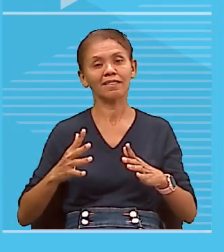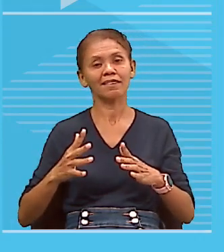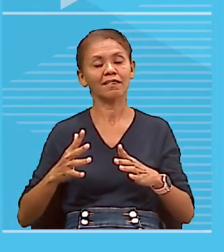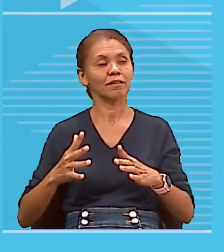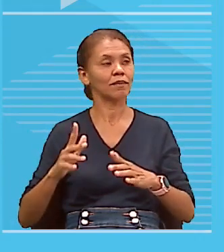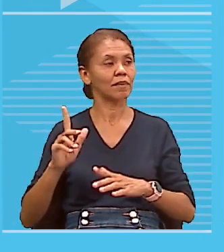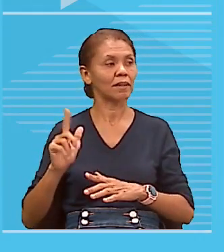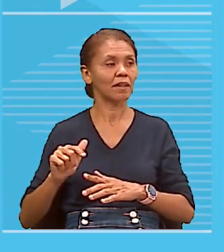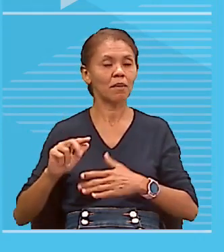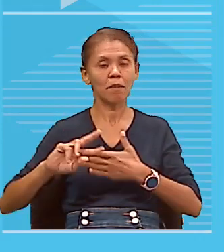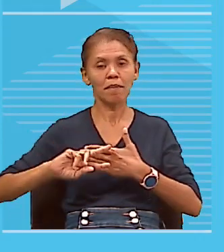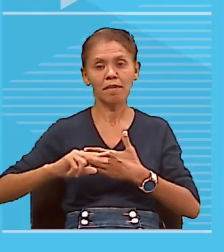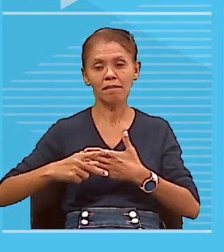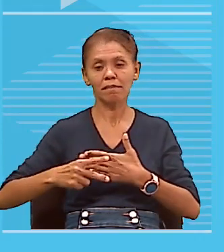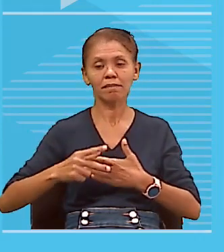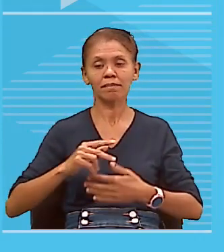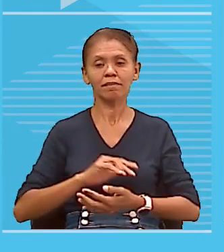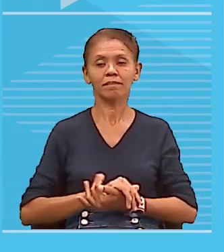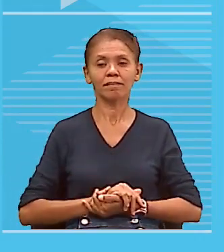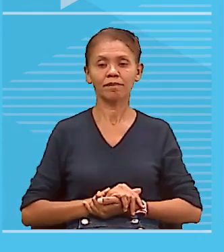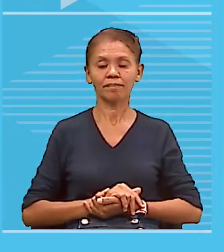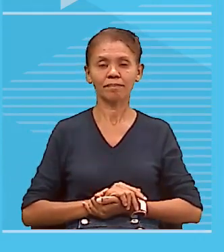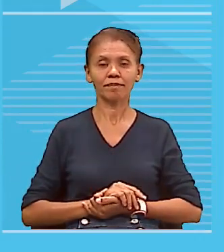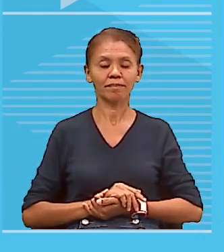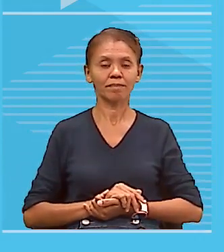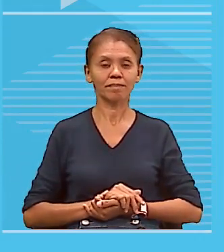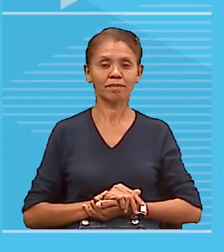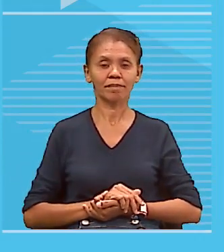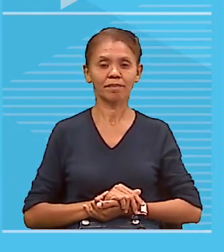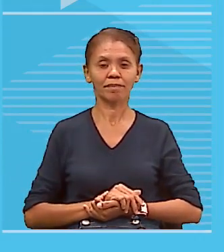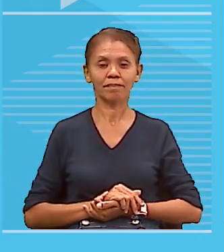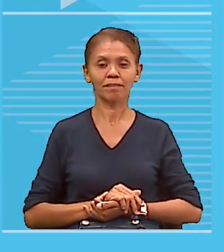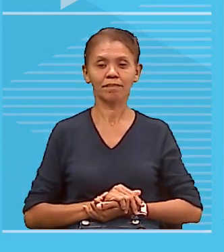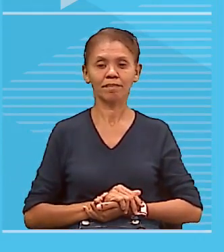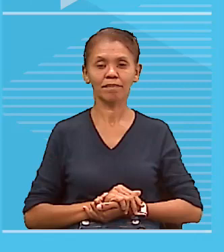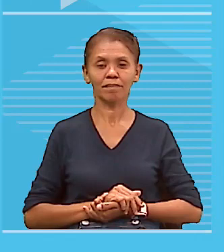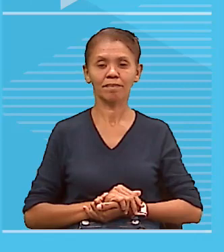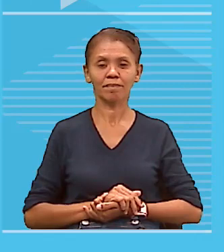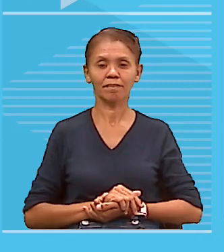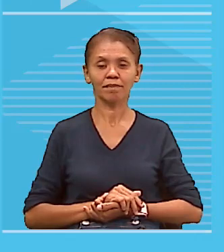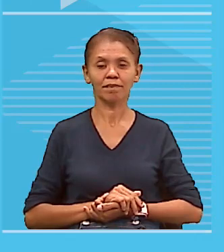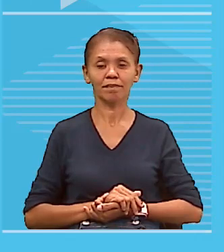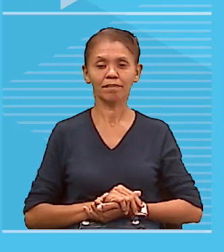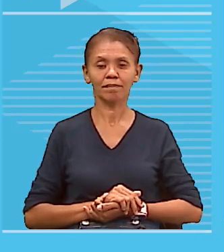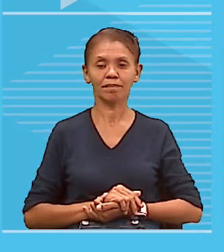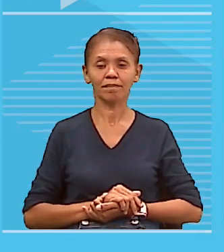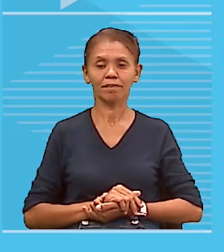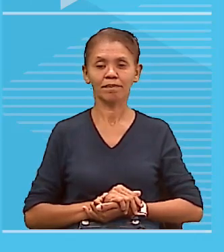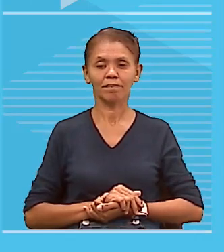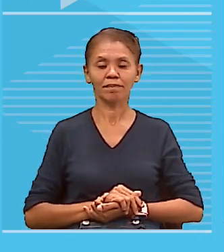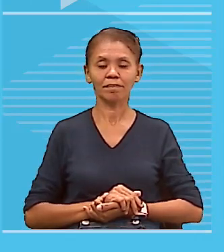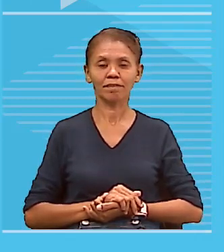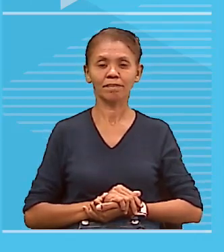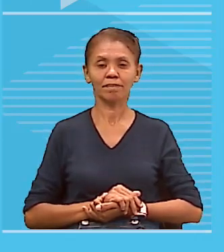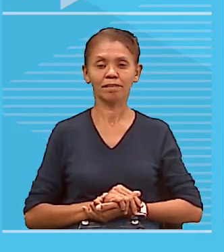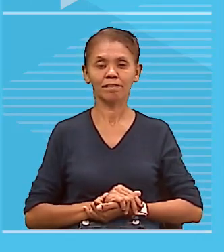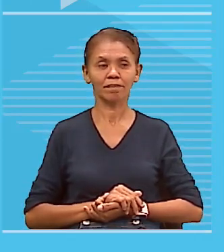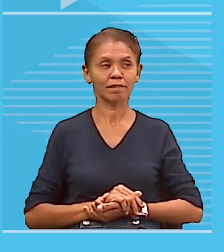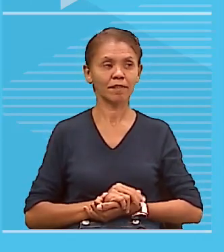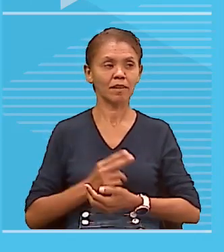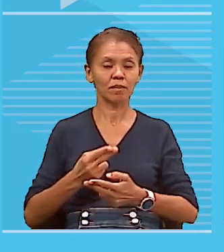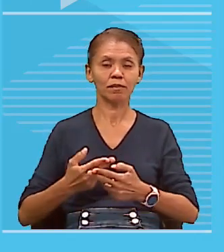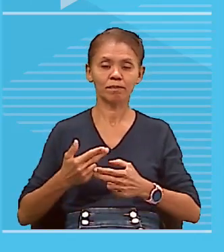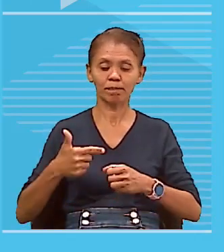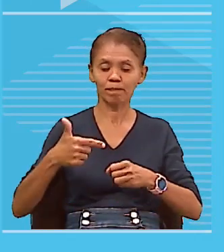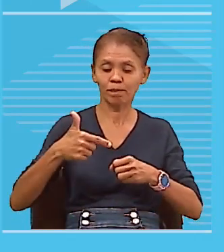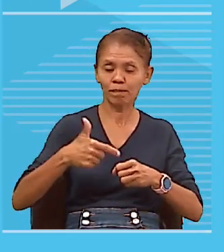letra A, que a poluição atmosférica existe porque usar combustíveis fósseis contribui para isso. Todo